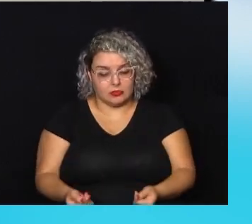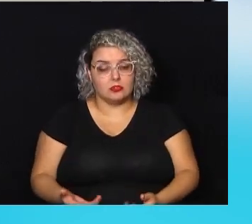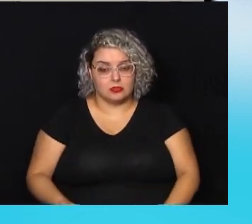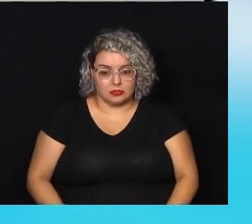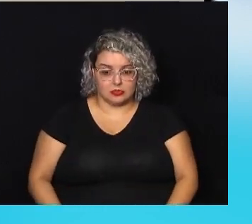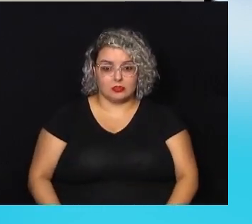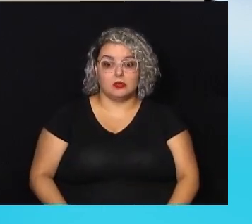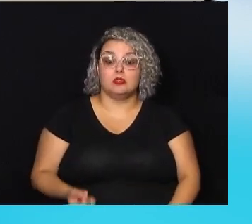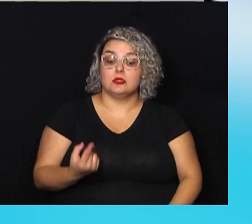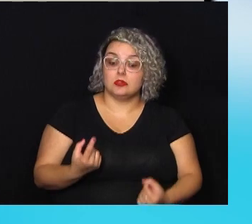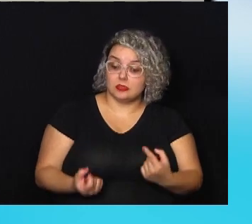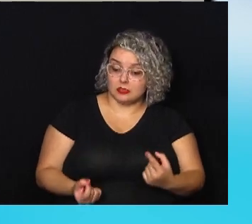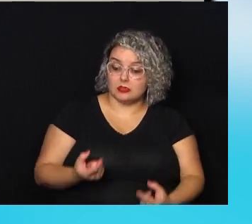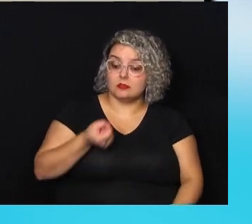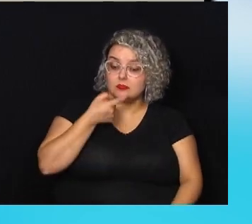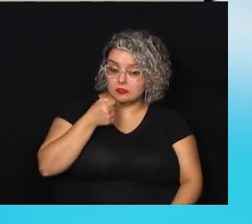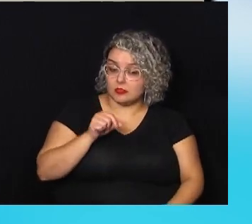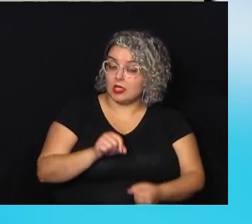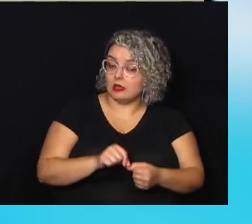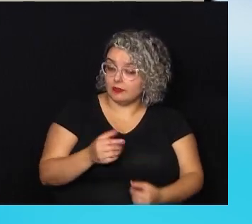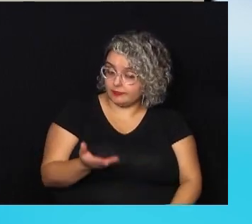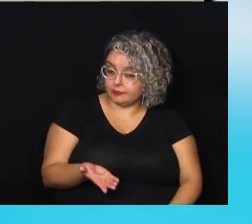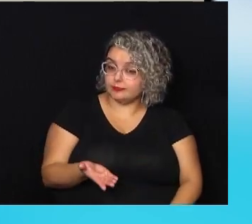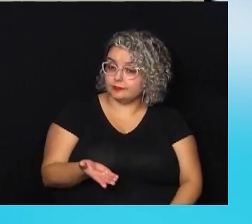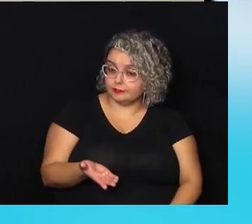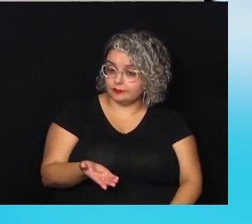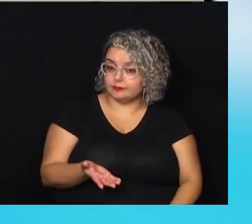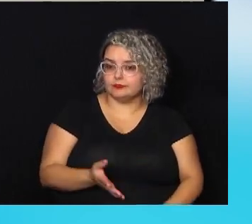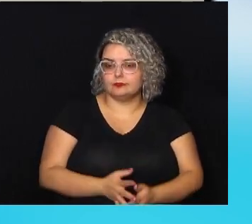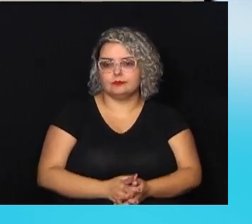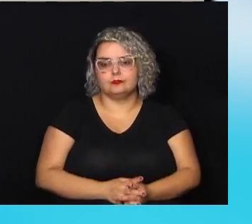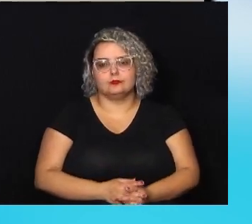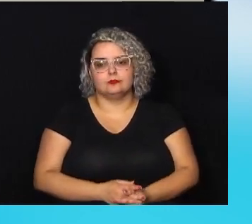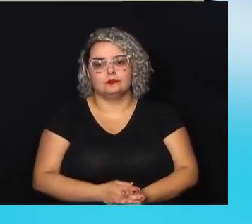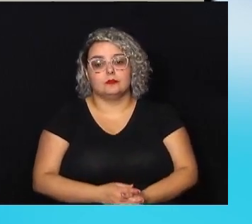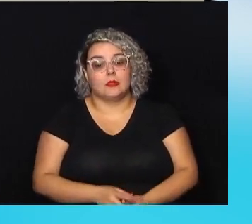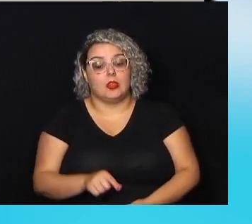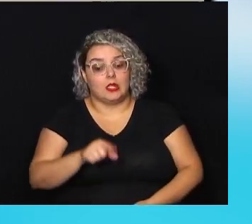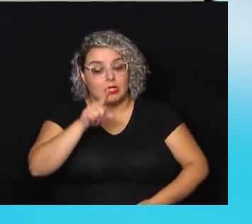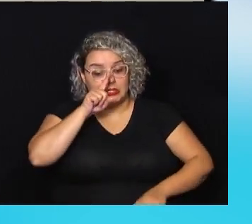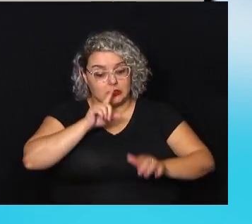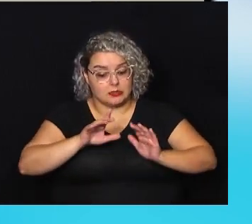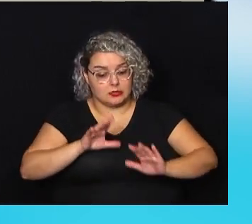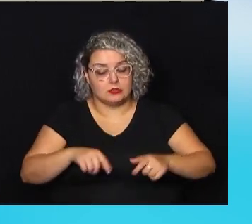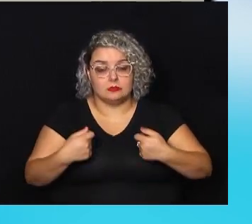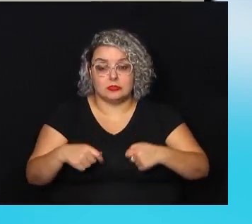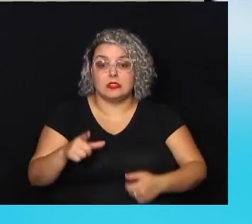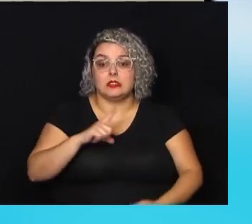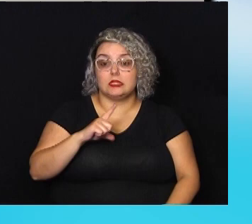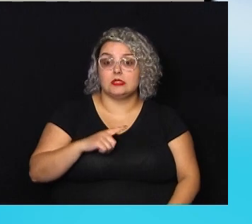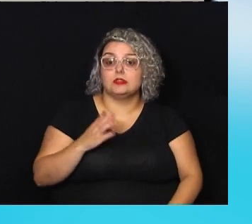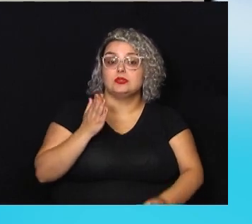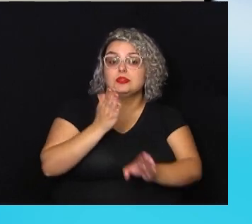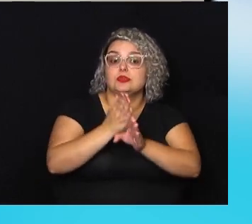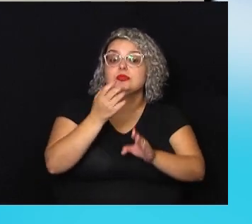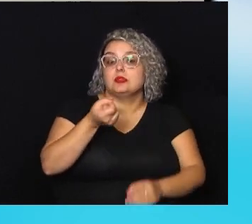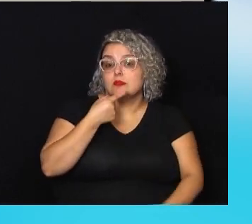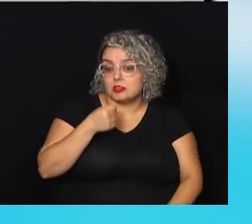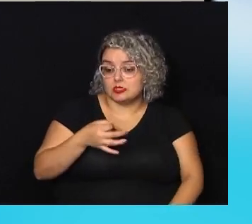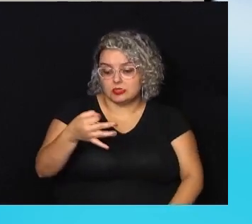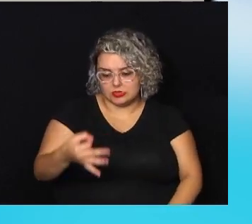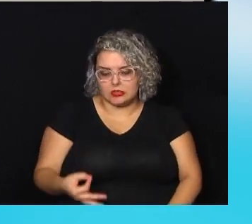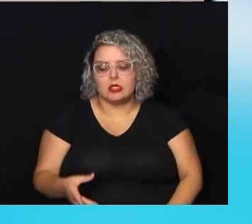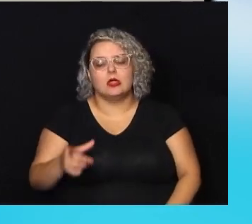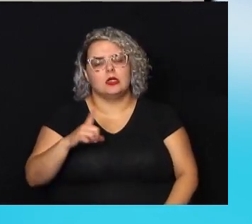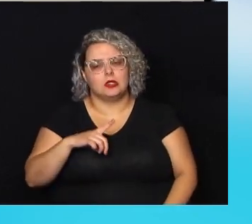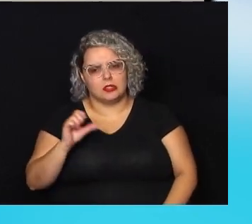que a gente tenha durante a noite toda. E algumas medicações fazem exatamente isso. E esse cuidado que a gente precisa